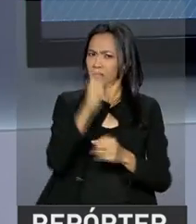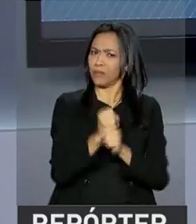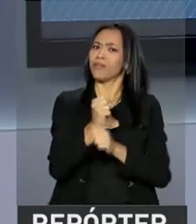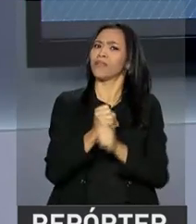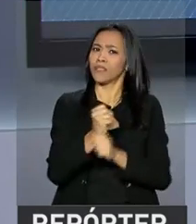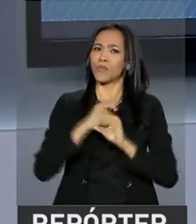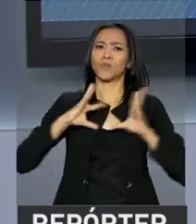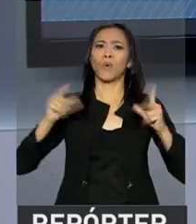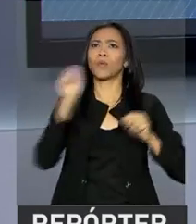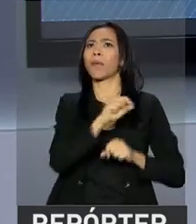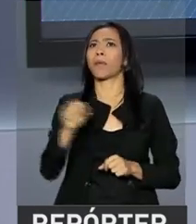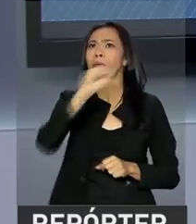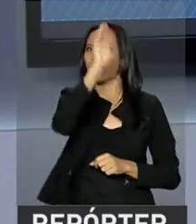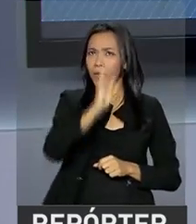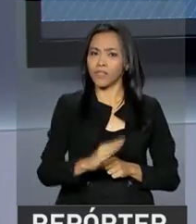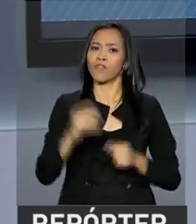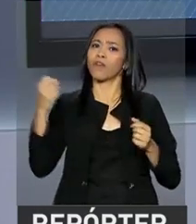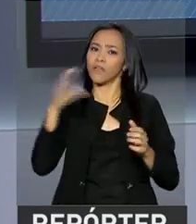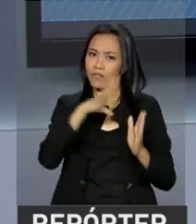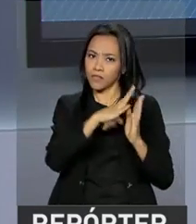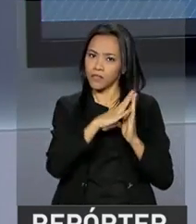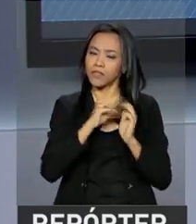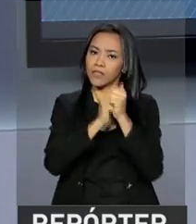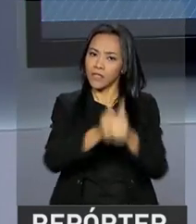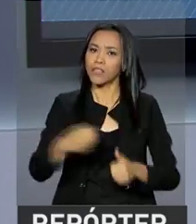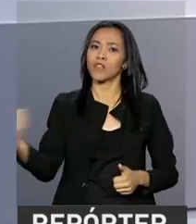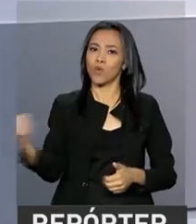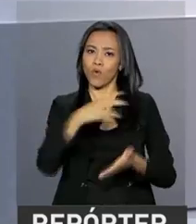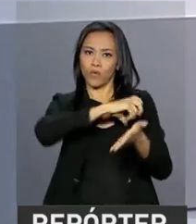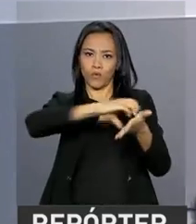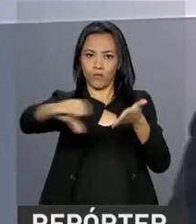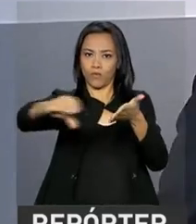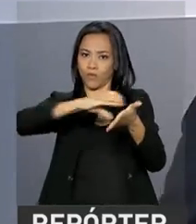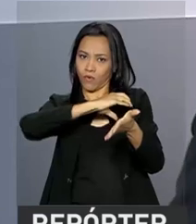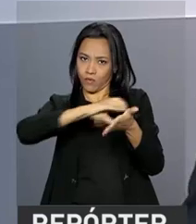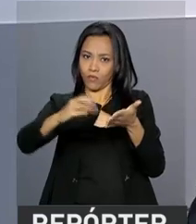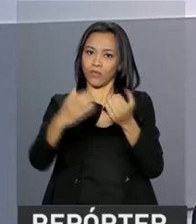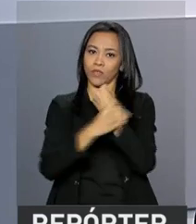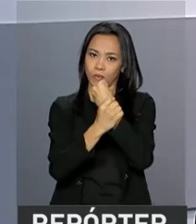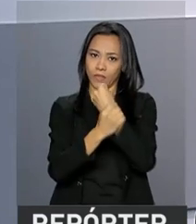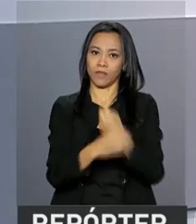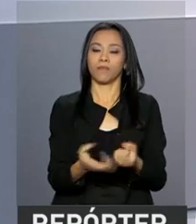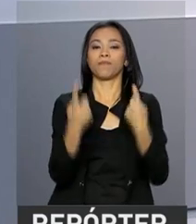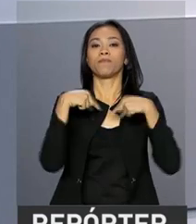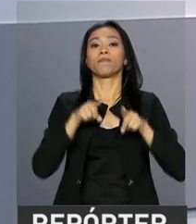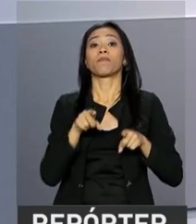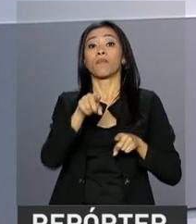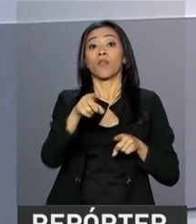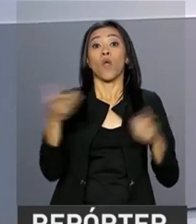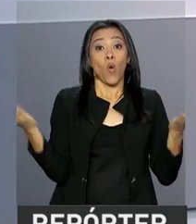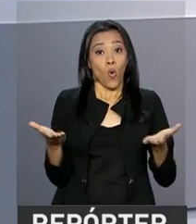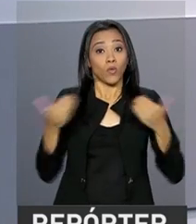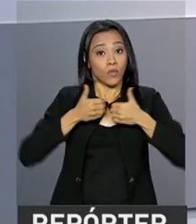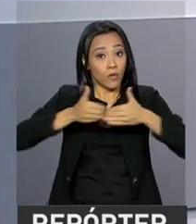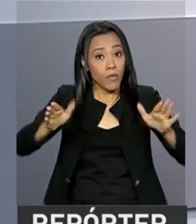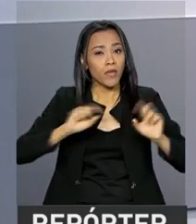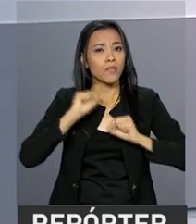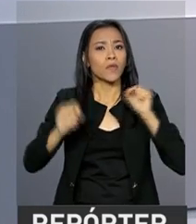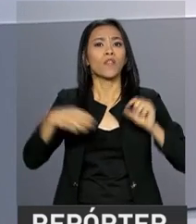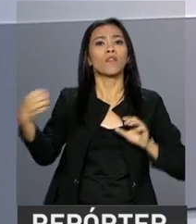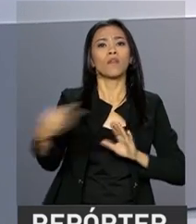carteiras do país vão estar com esse novo código de segurança começam a valer a partir de hoje novas regras da